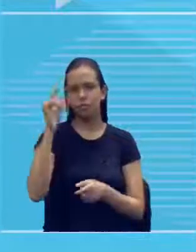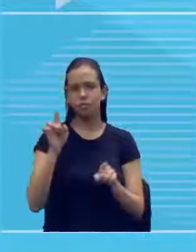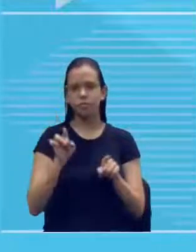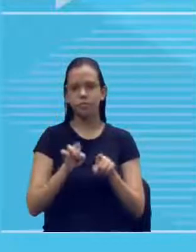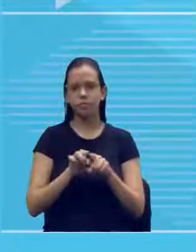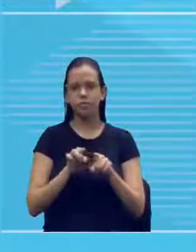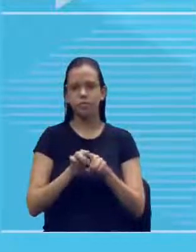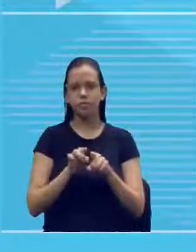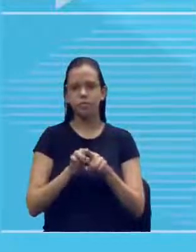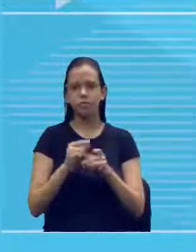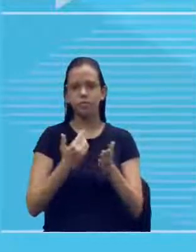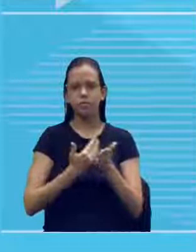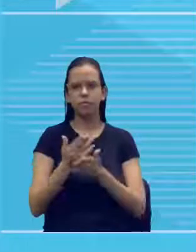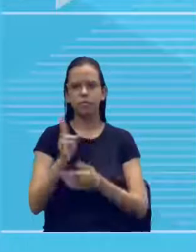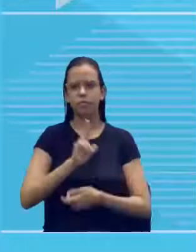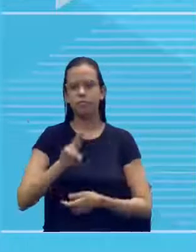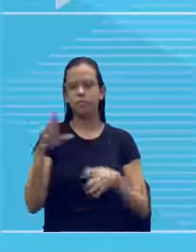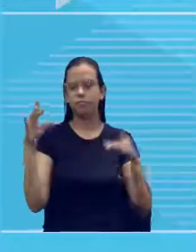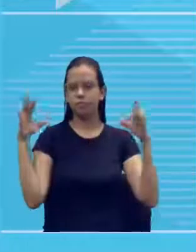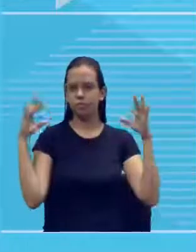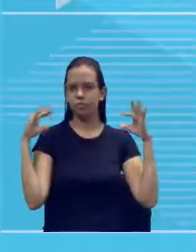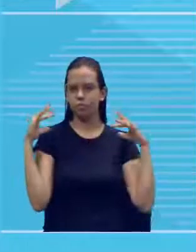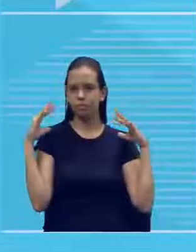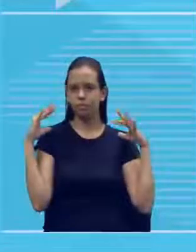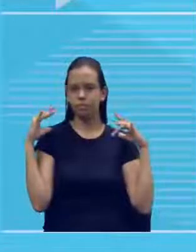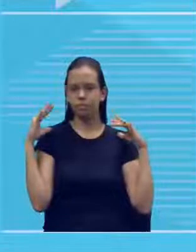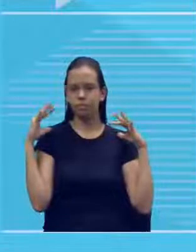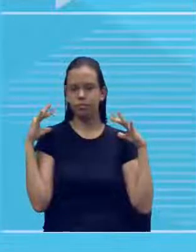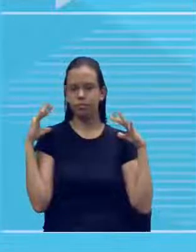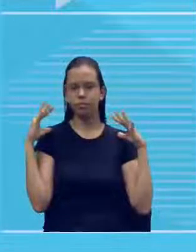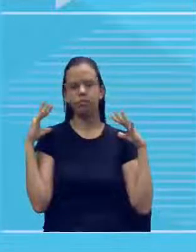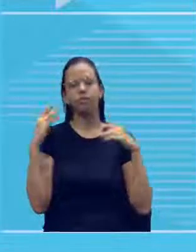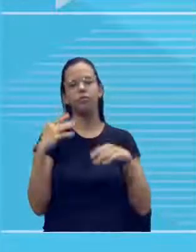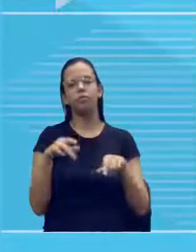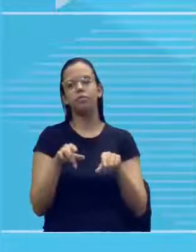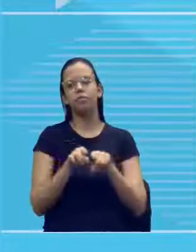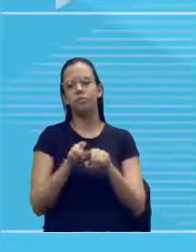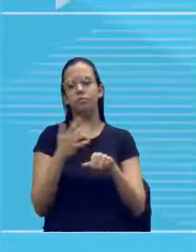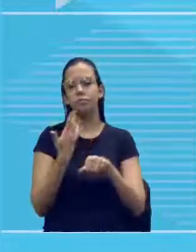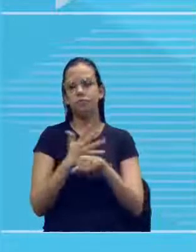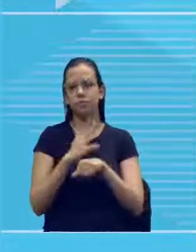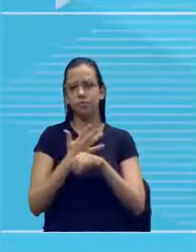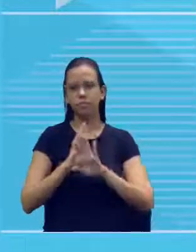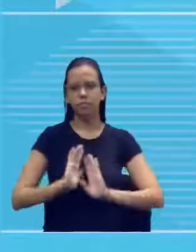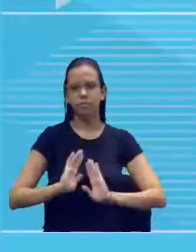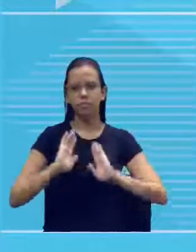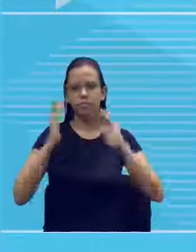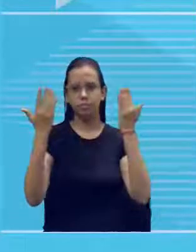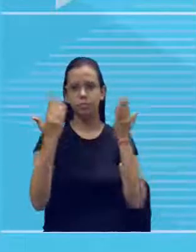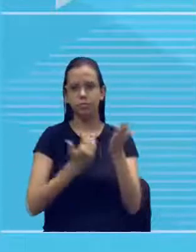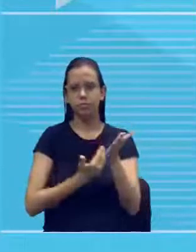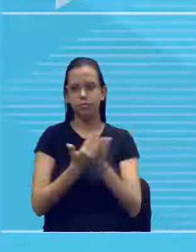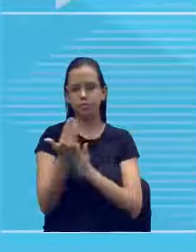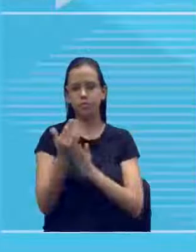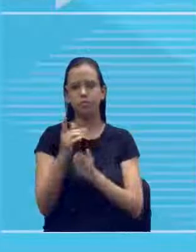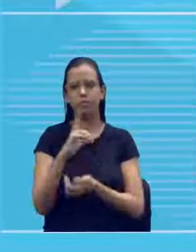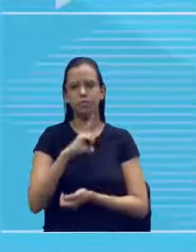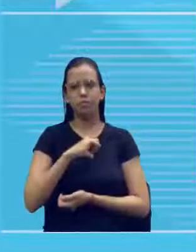começaram a usar anjos, e as atividades festivas, né, começaram a